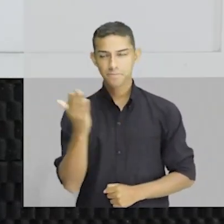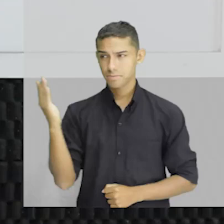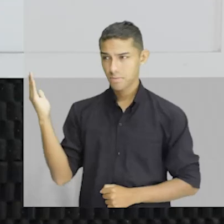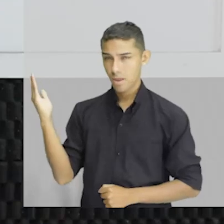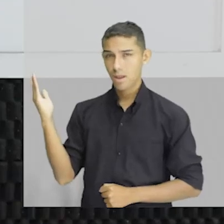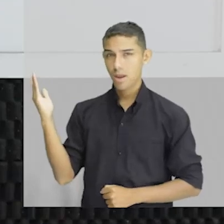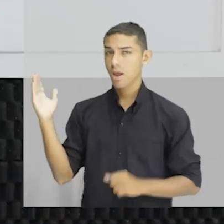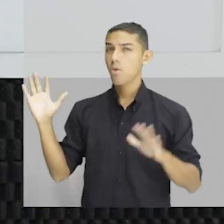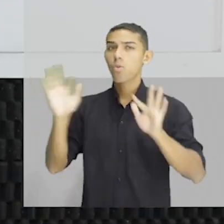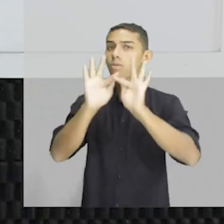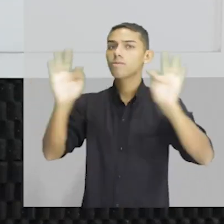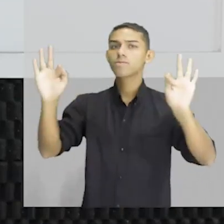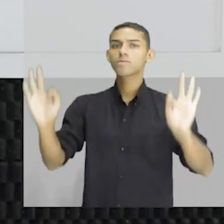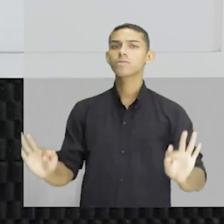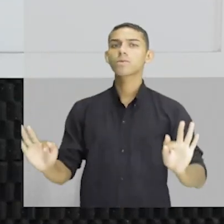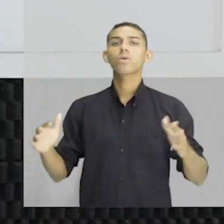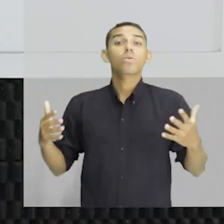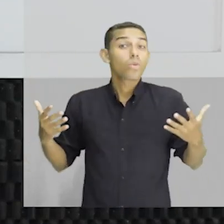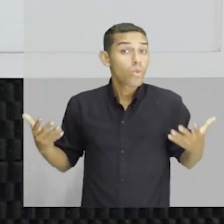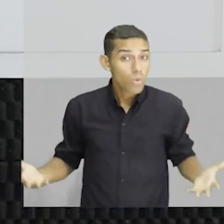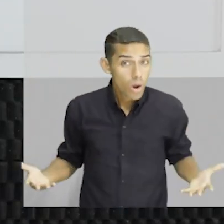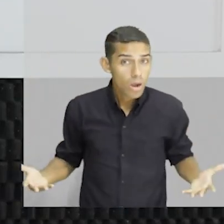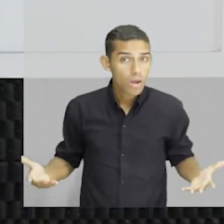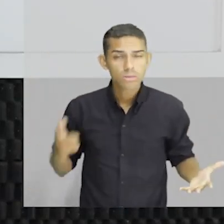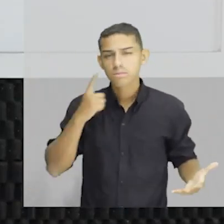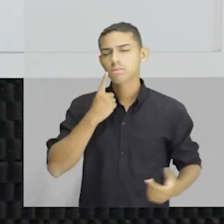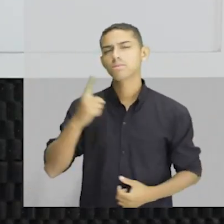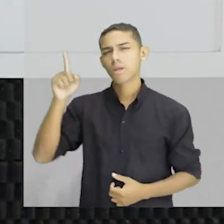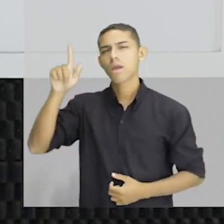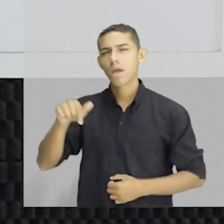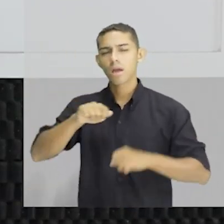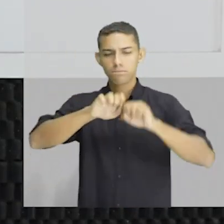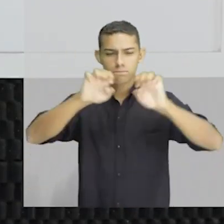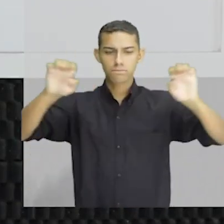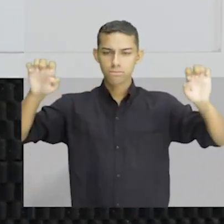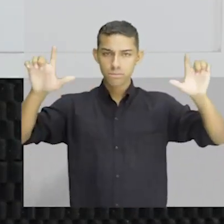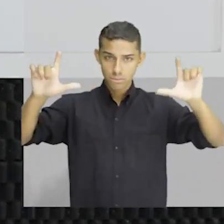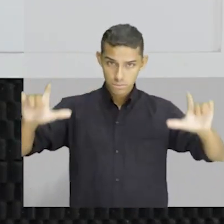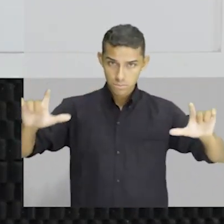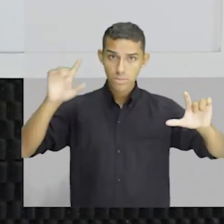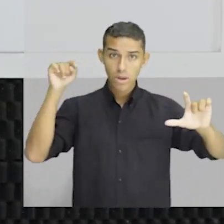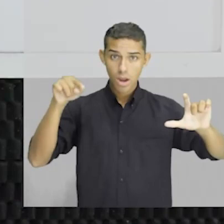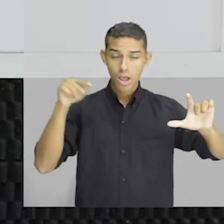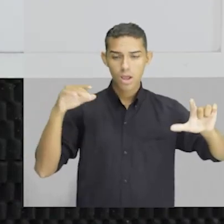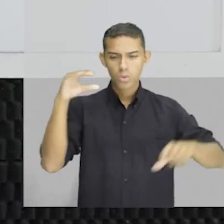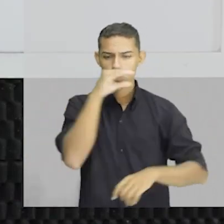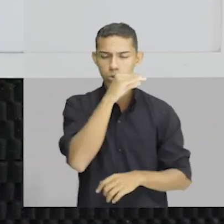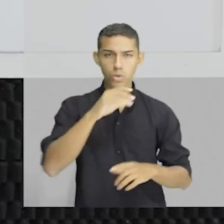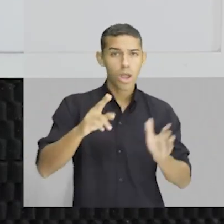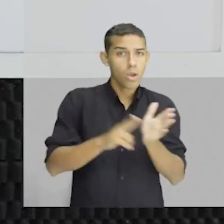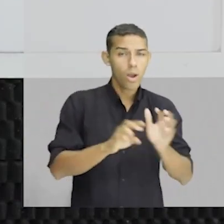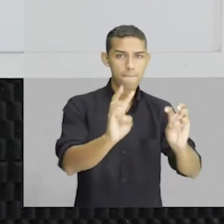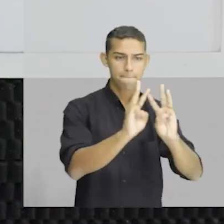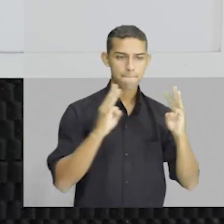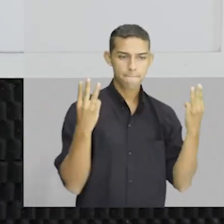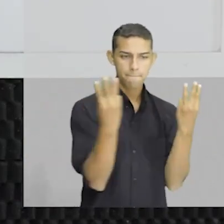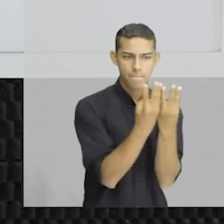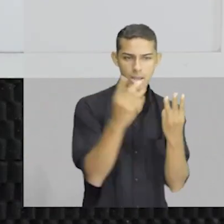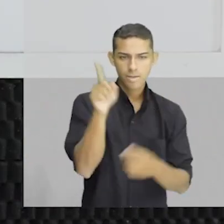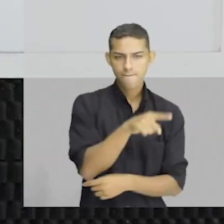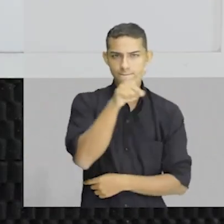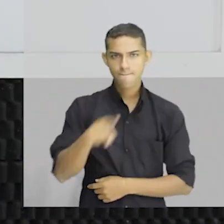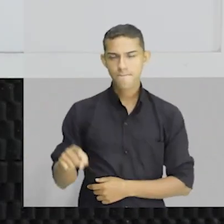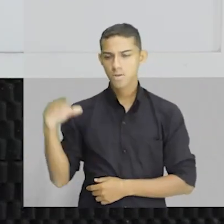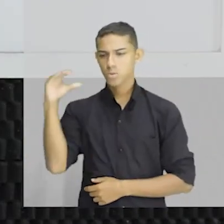Qual é a fórmula eu vou escrever aqui para vocês é a equação da calorimetria que ela é igual a massa vezes calor específico